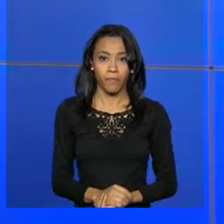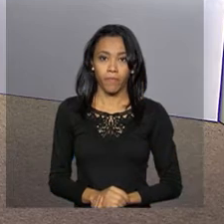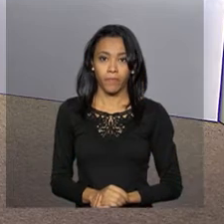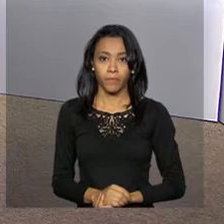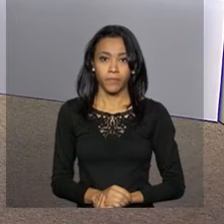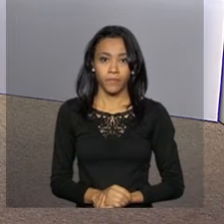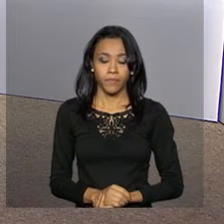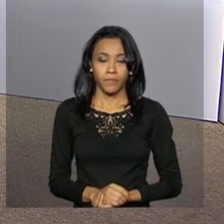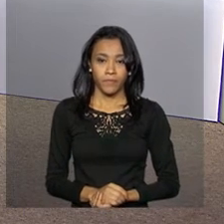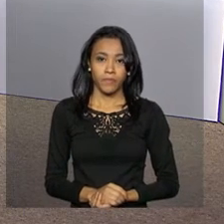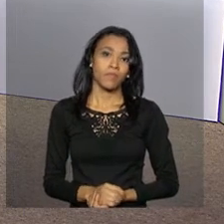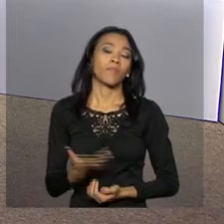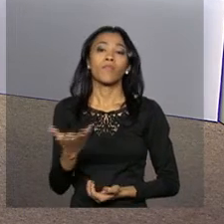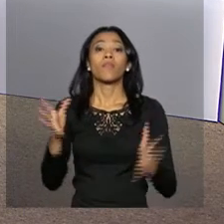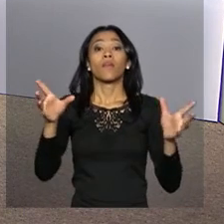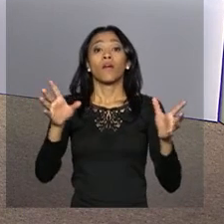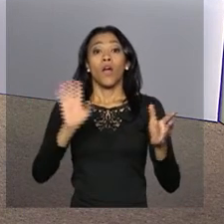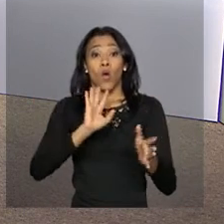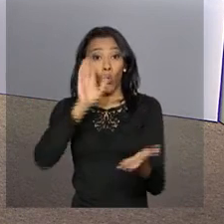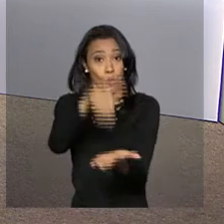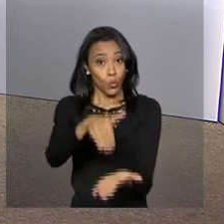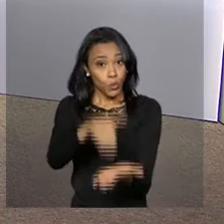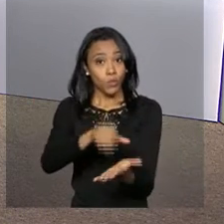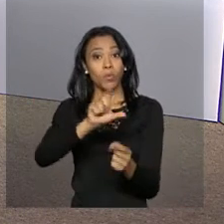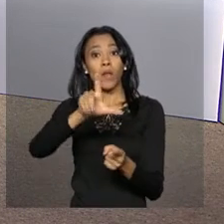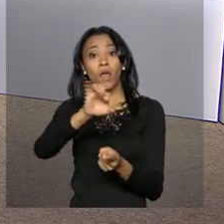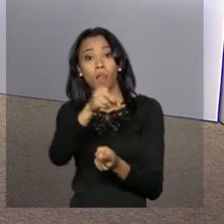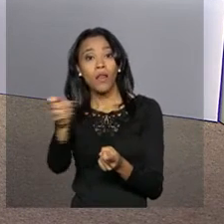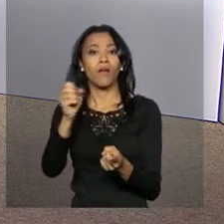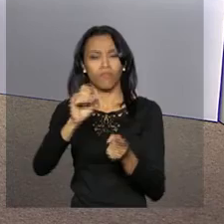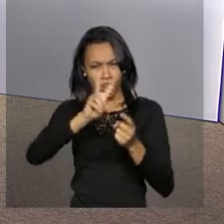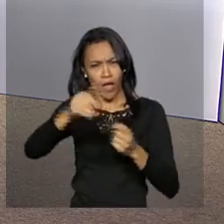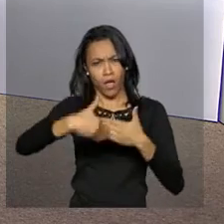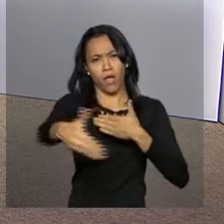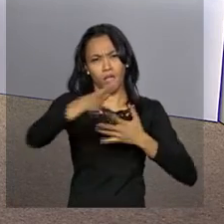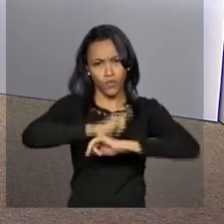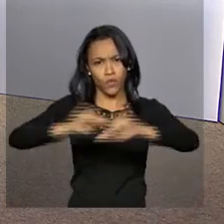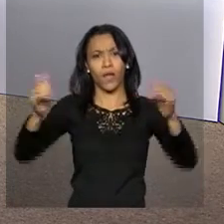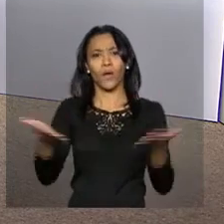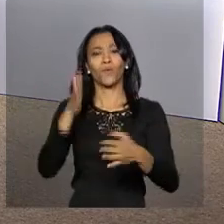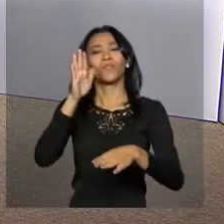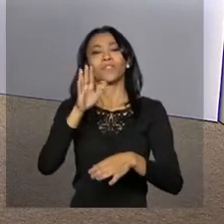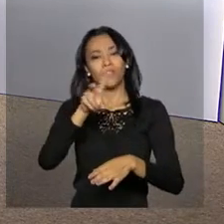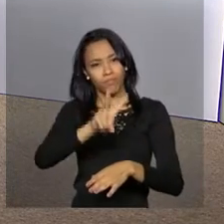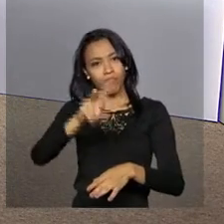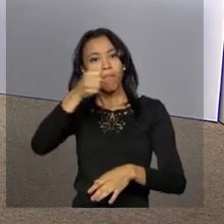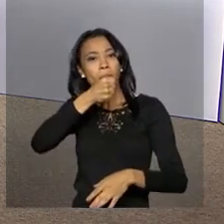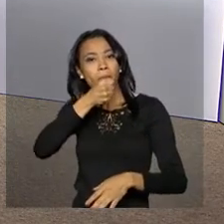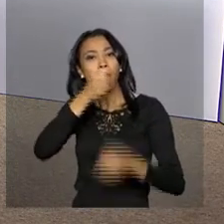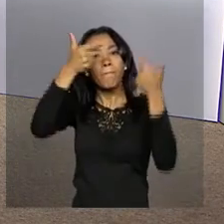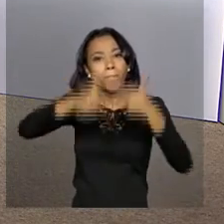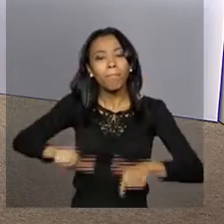www.emdefesadademocracia.gov.br. Os resultados do último leilão de linhas de transmissão de energia serão divulgados hoje. A repórter Paola Jorge traz